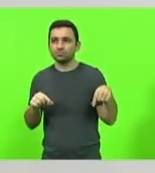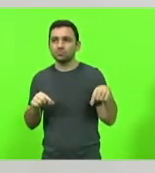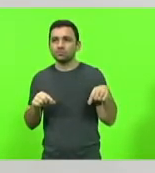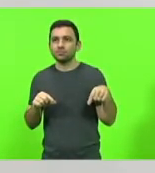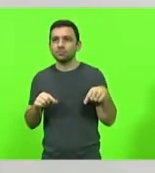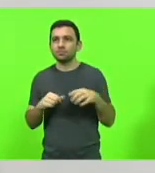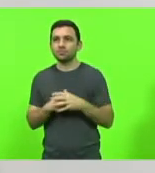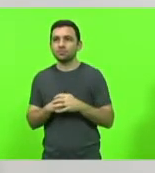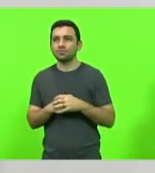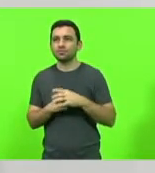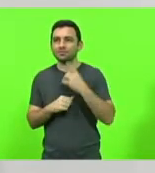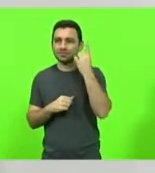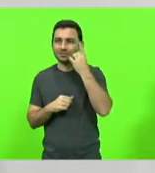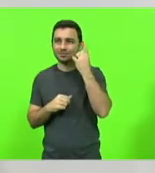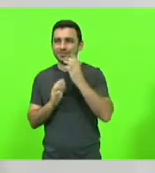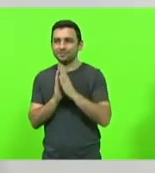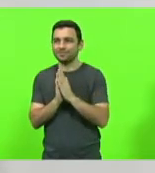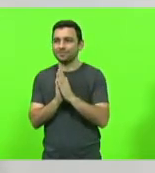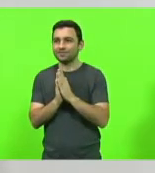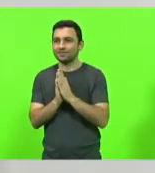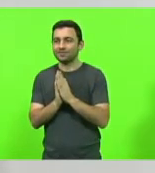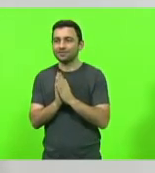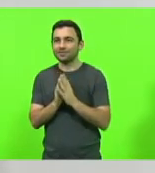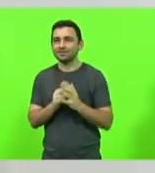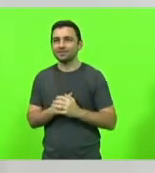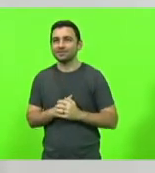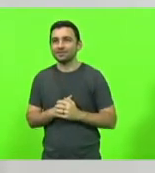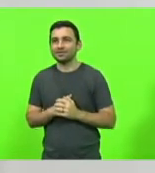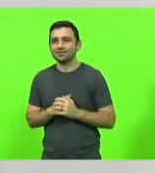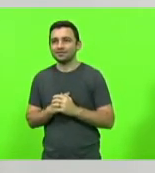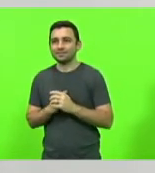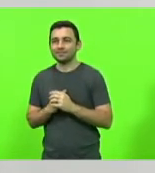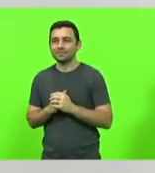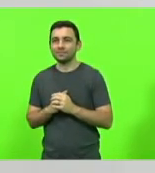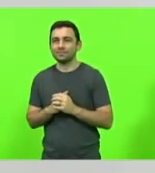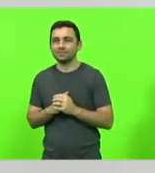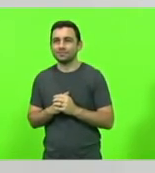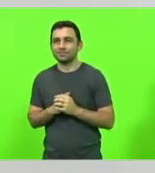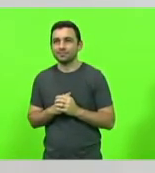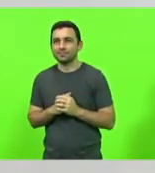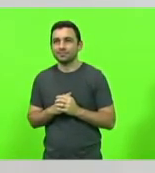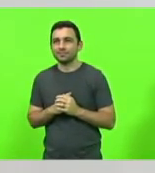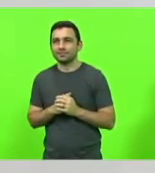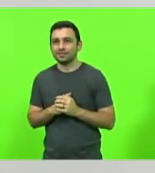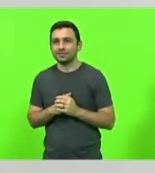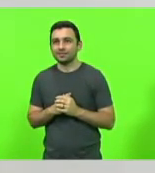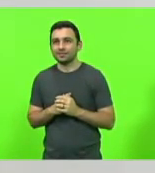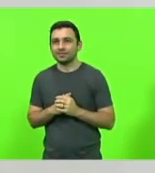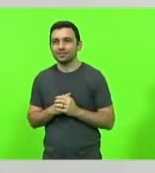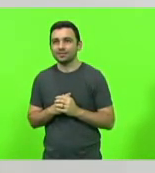Deputados, por favor, se puderem falar um pouquinho mais baixo. Obrigado.